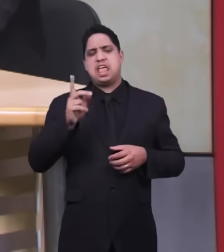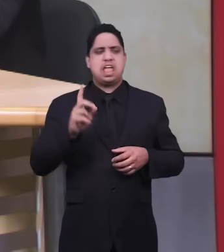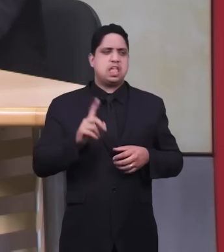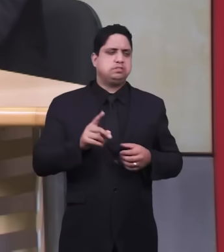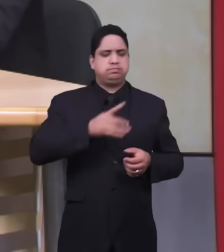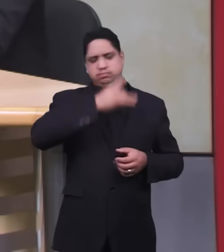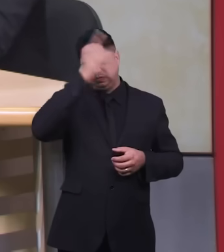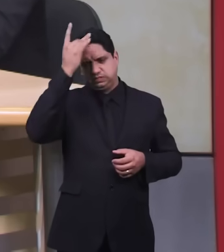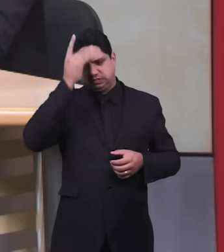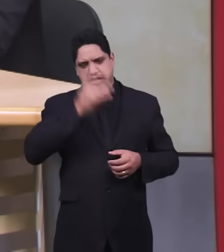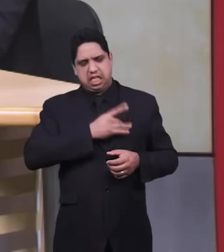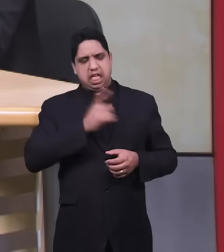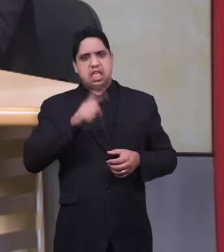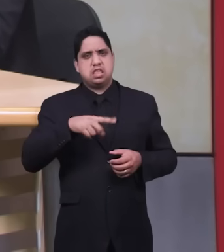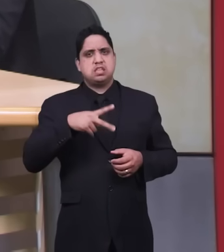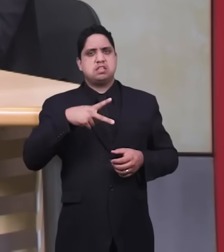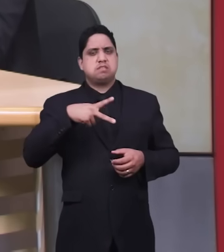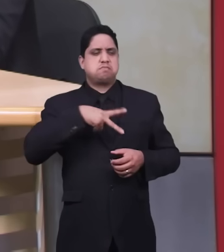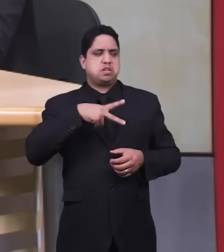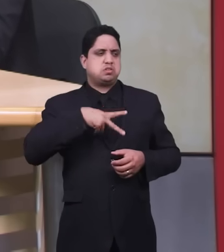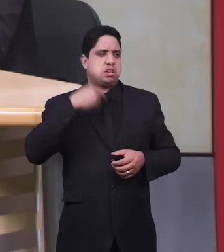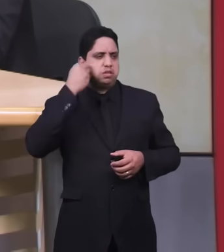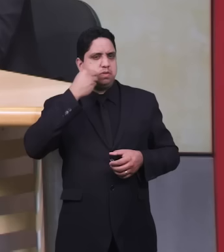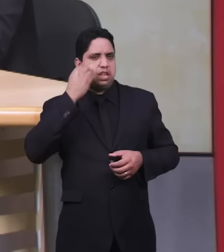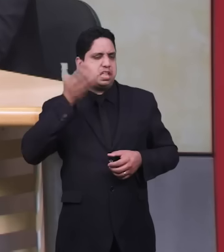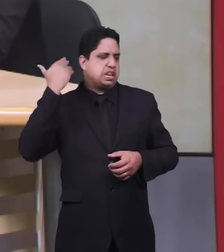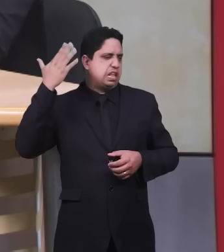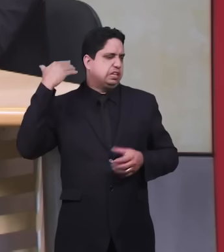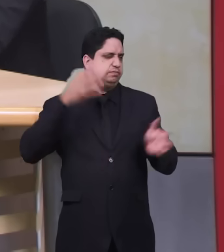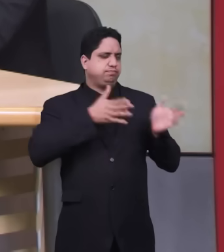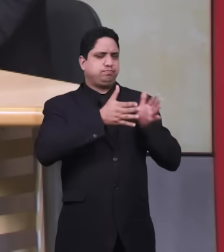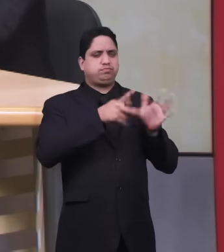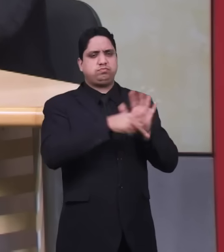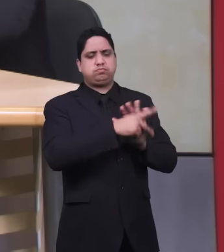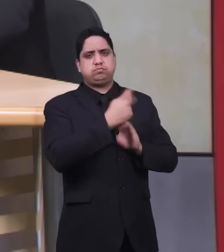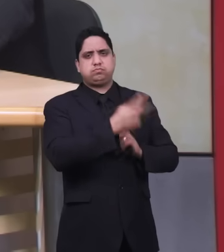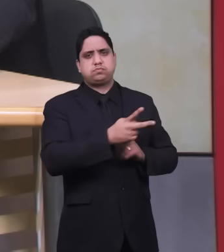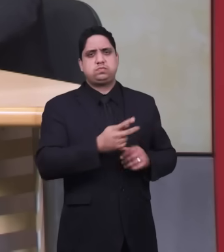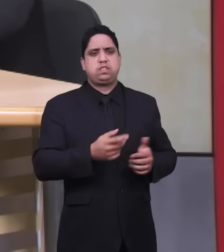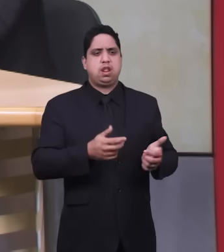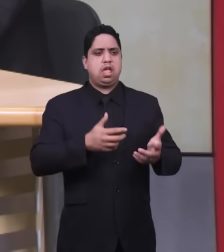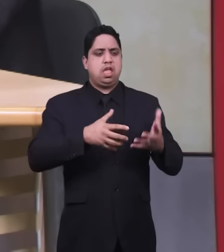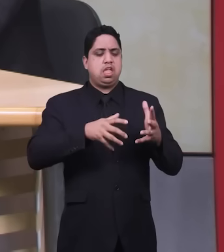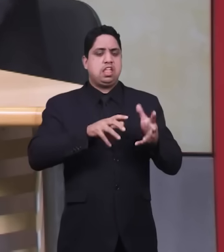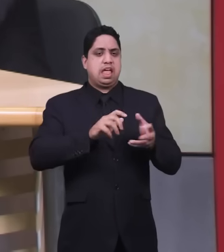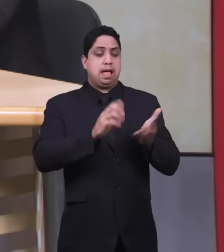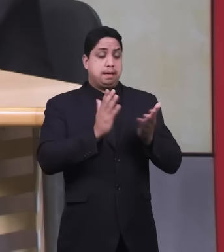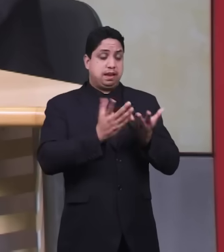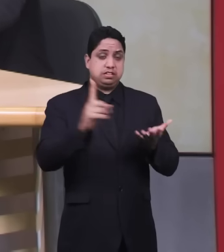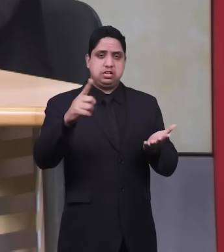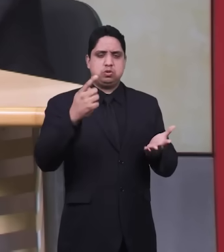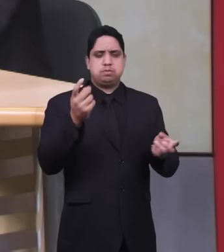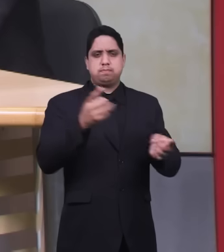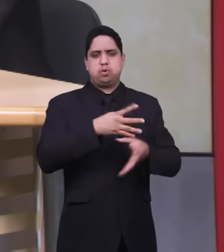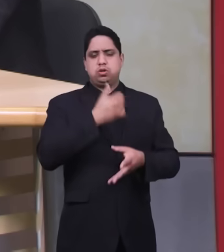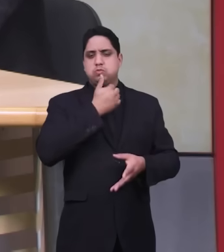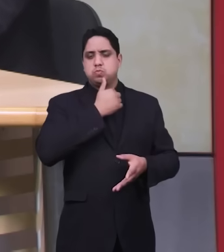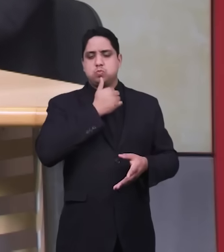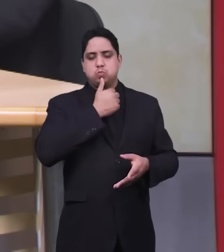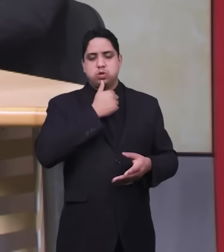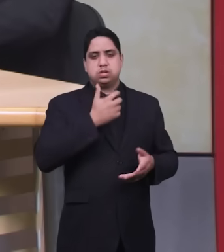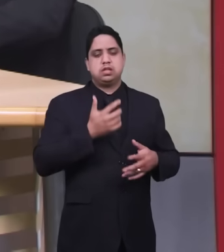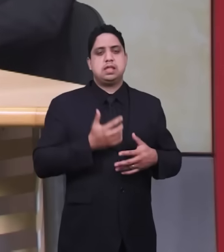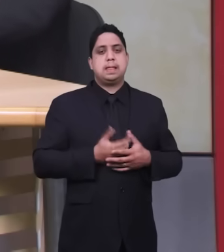batismo com o Espírito Santo era uma experiência para aquela igreja naquele período, o cano ainda não estava pronto e tal. Uma série de coisas pode se